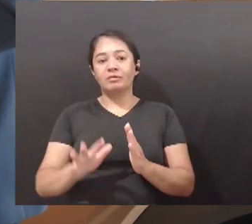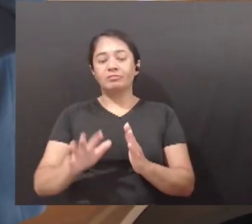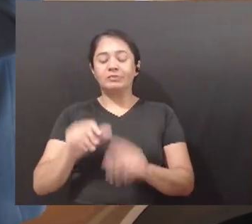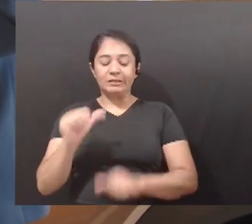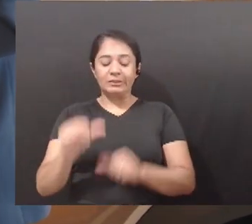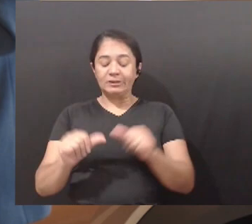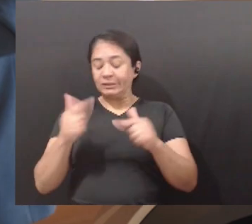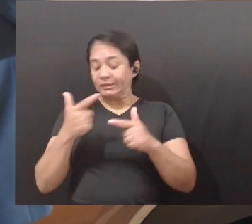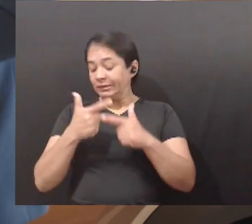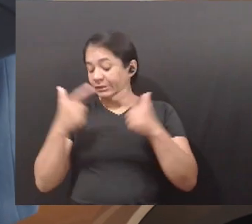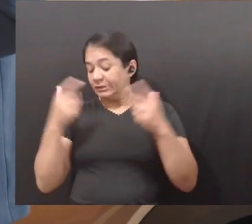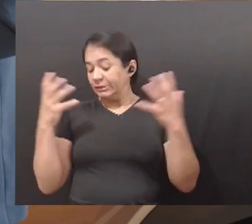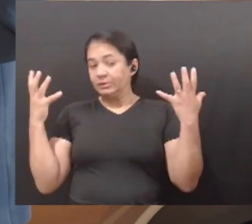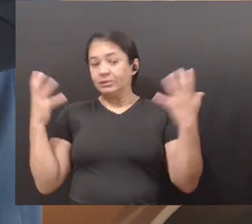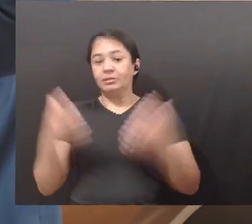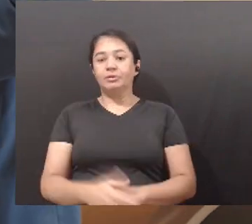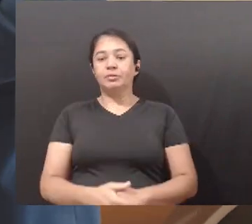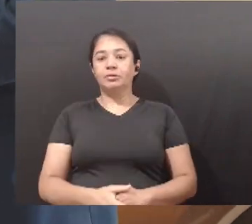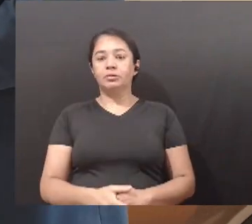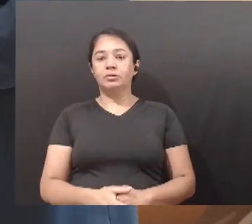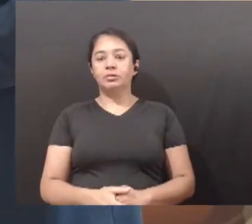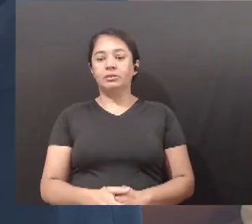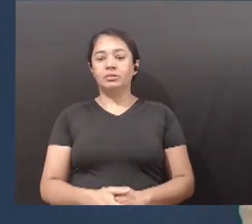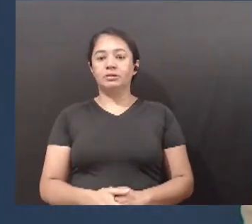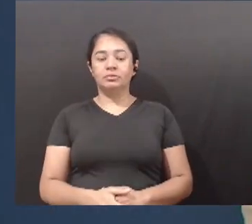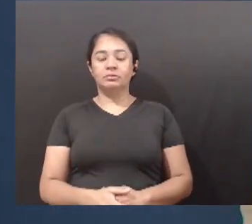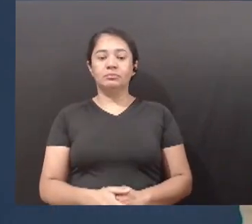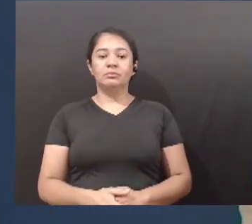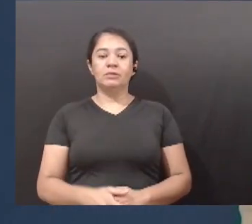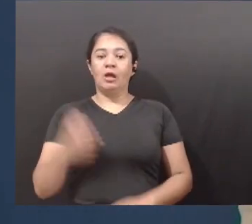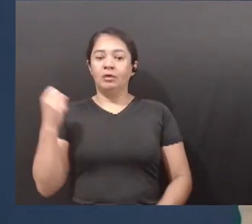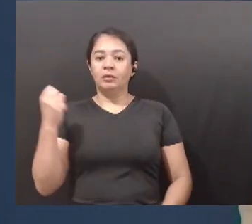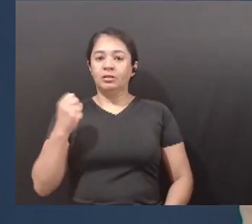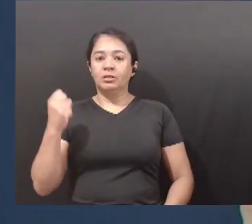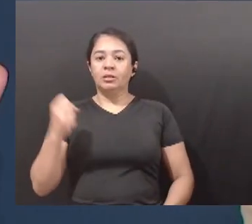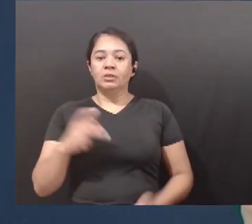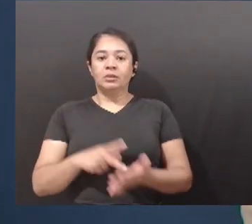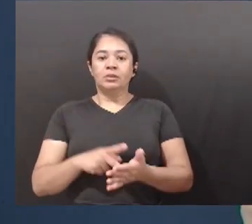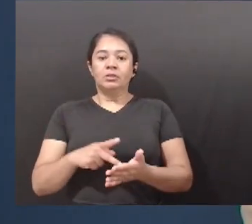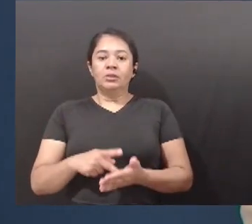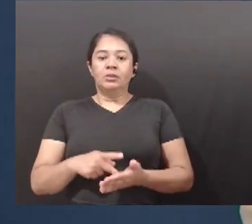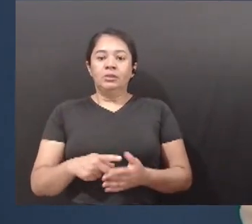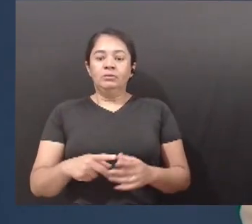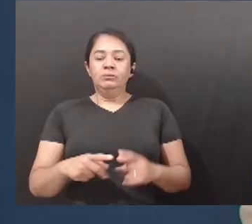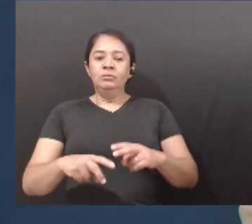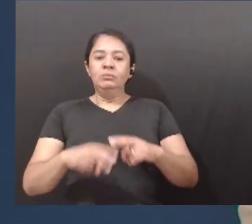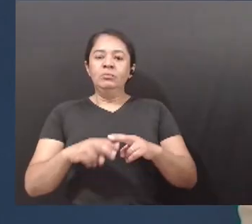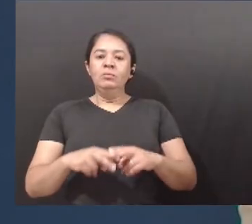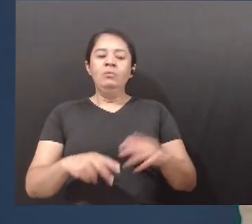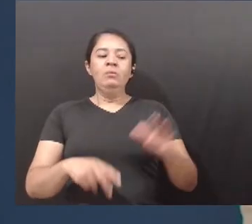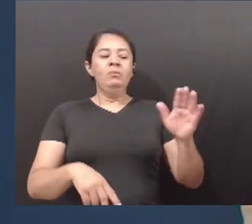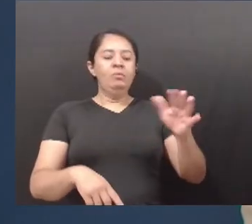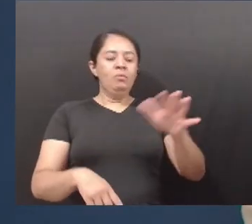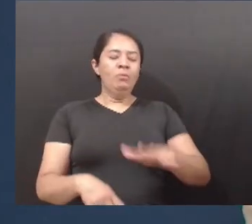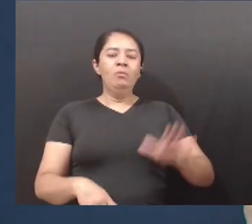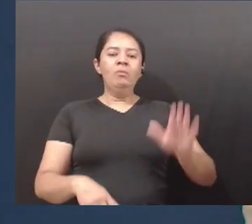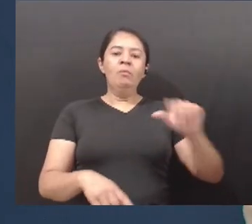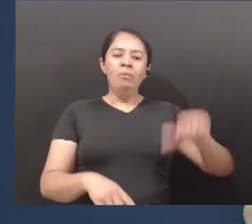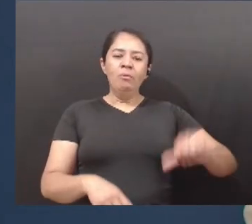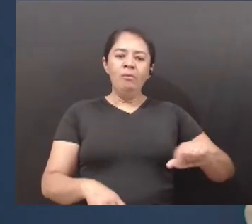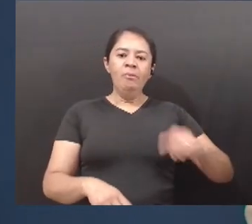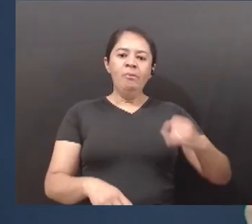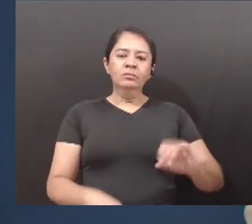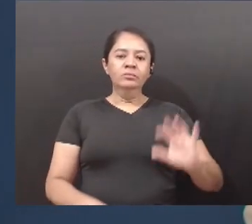maior. Virou uma coisa mais grave, de fato. Então tem essa desvantagem de que, se alguma coisa acontecer de